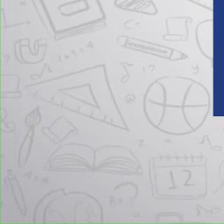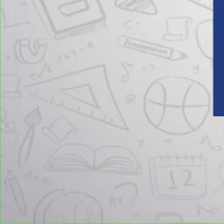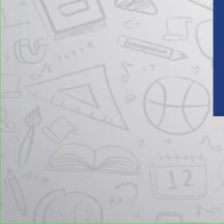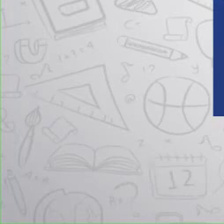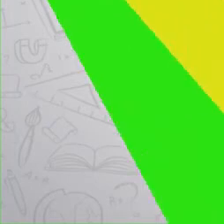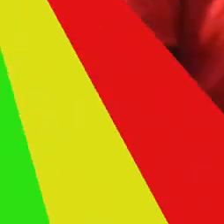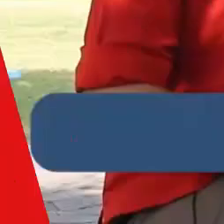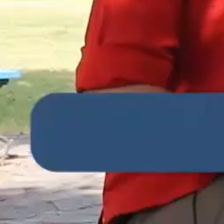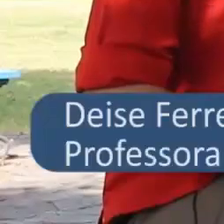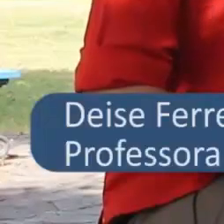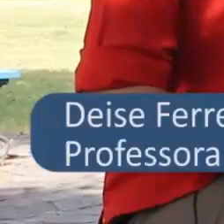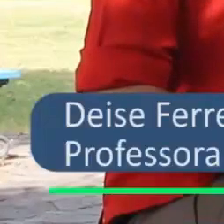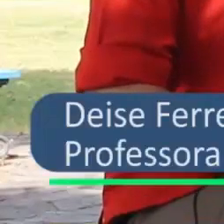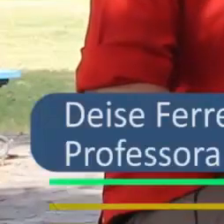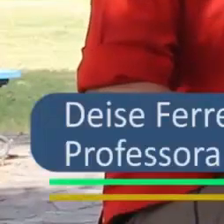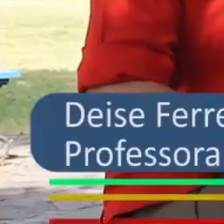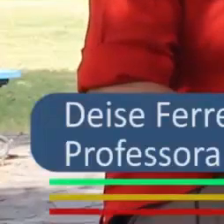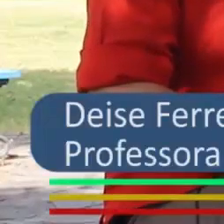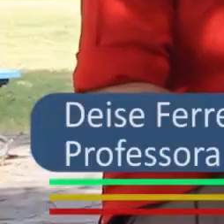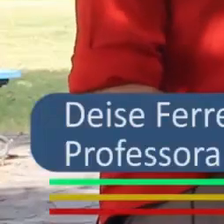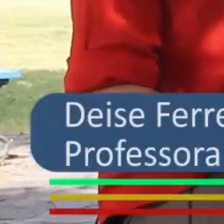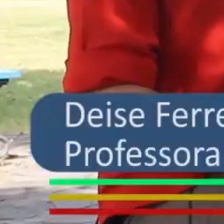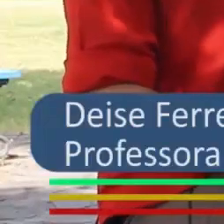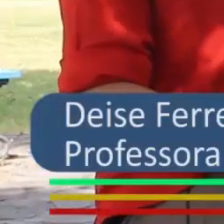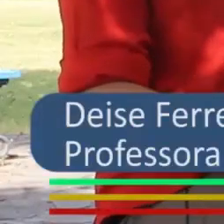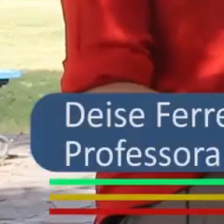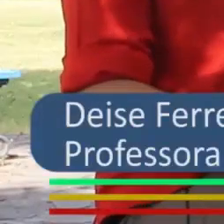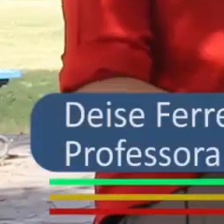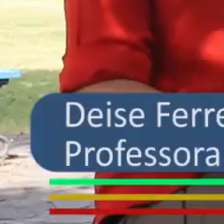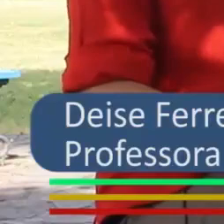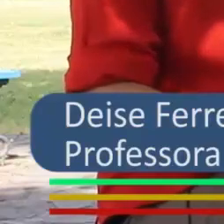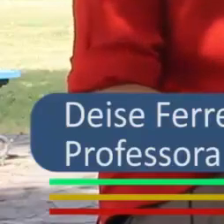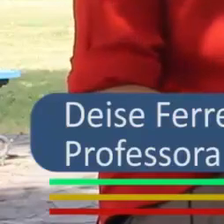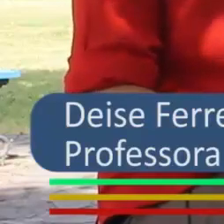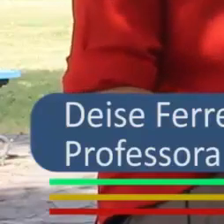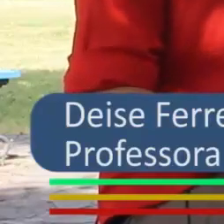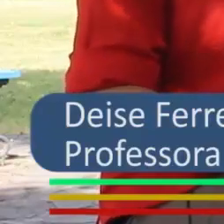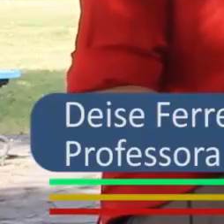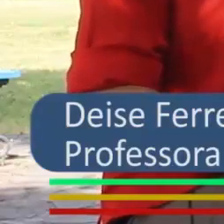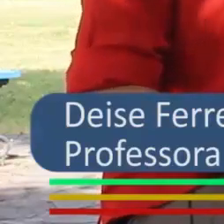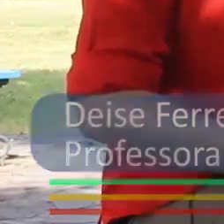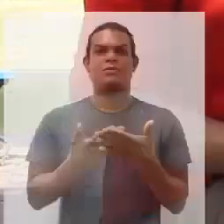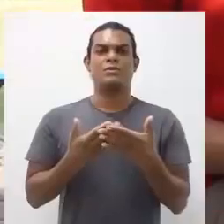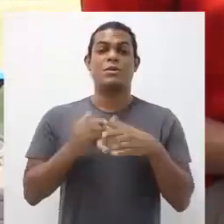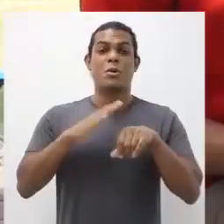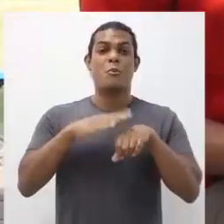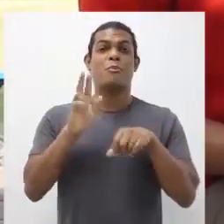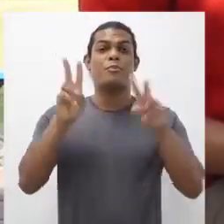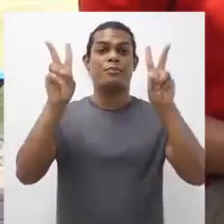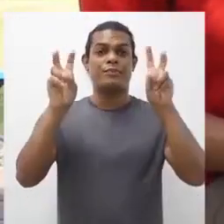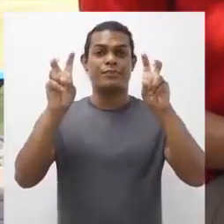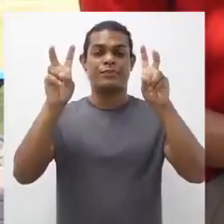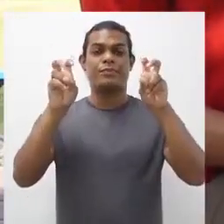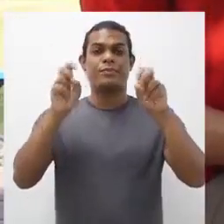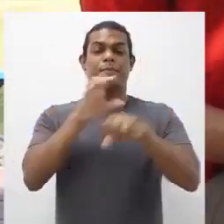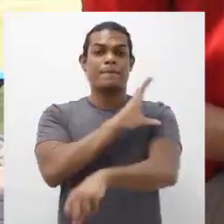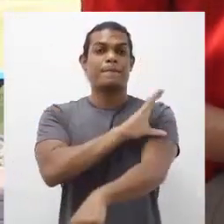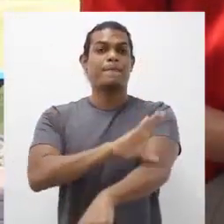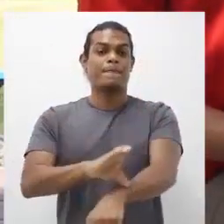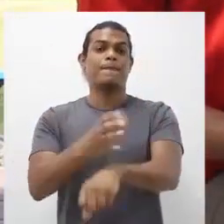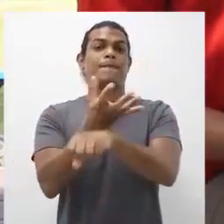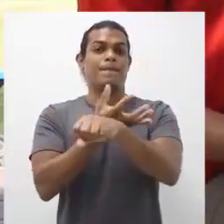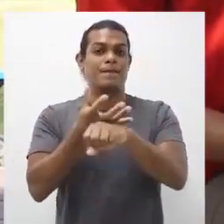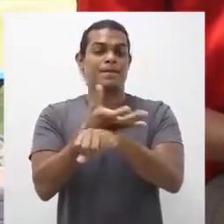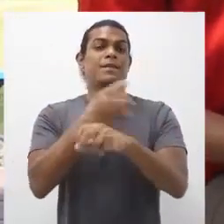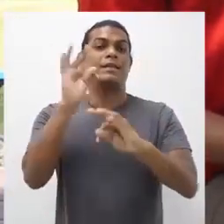aprendizagem. Olá, estudante, como vai? Tudo bem? Estamos aqui de volta para mais uma competência do nosso curso, a